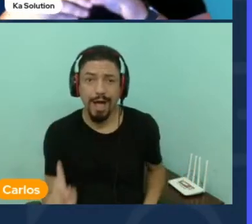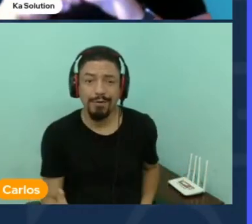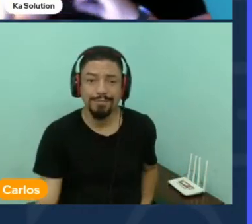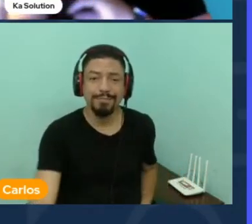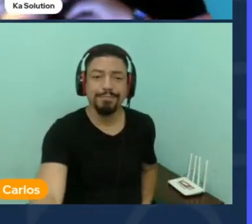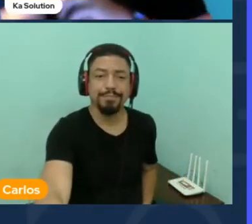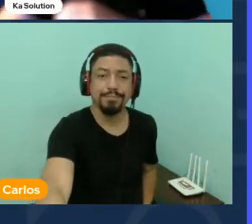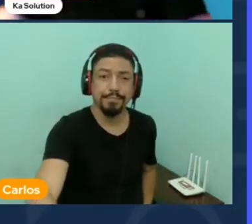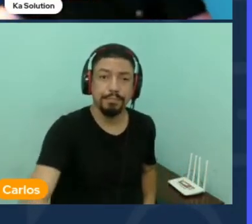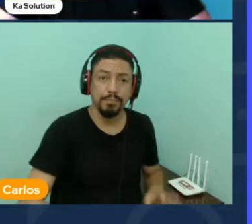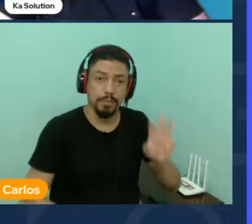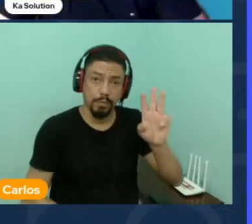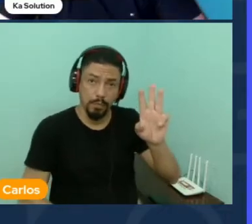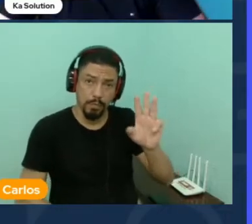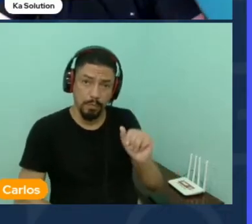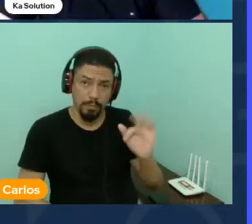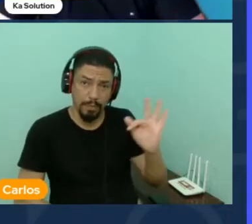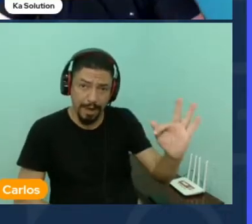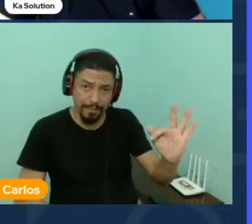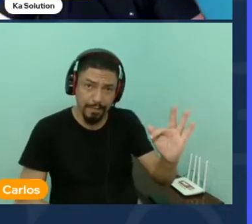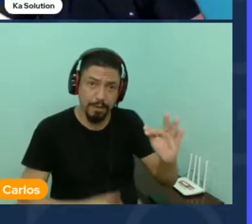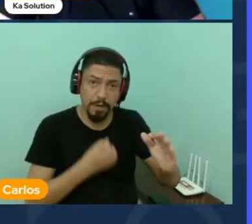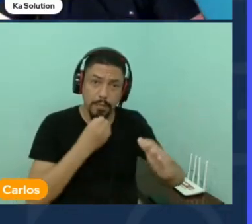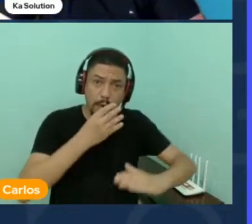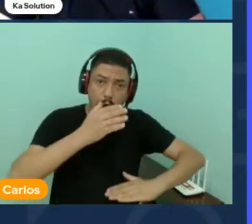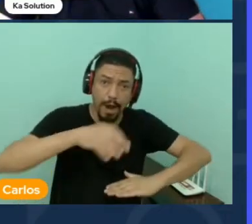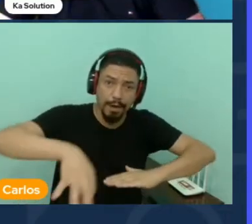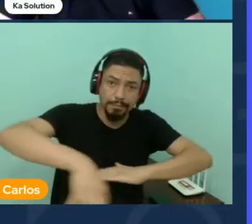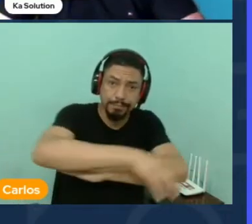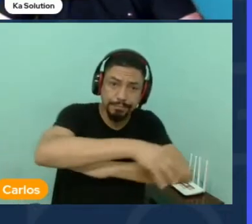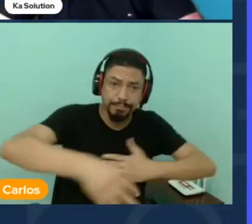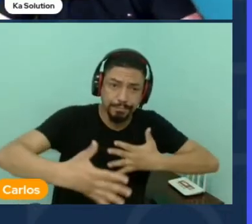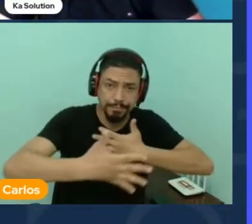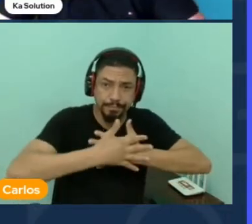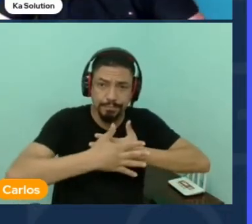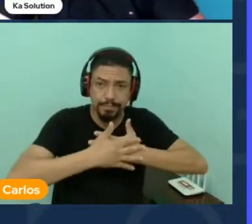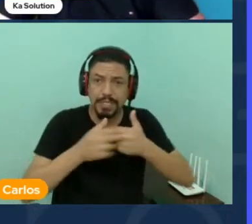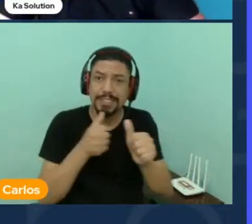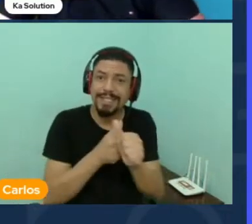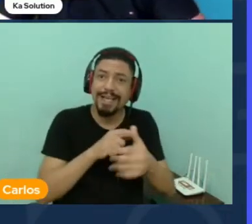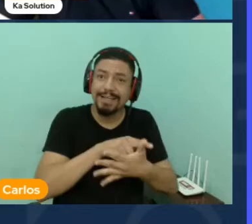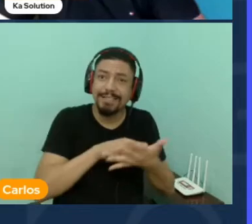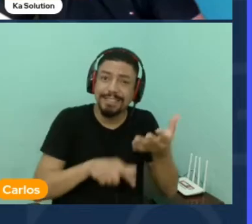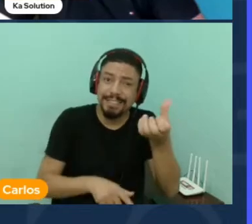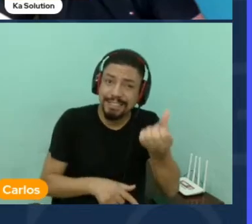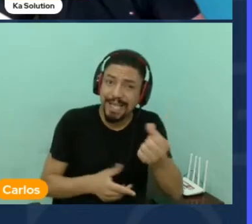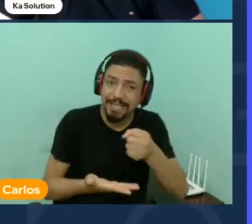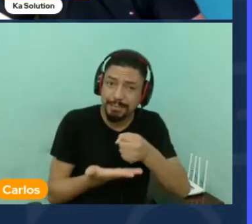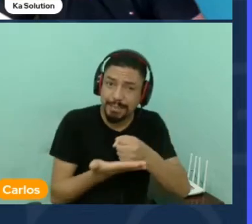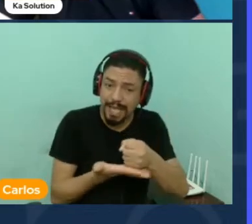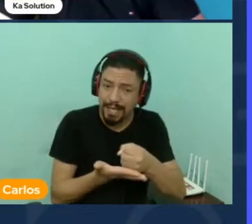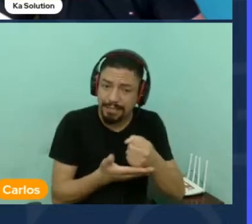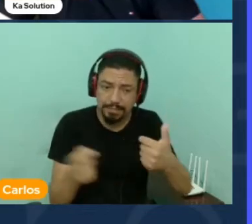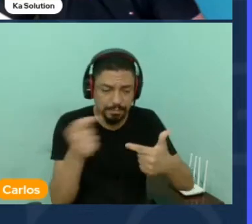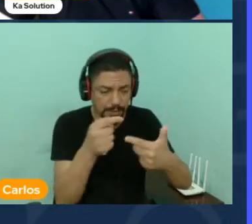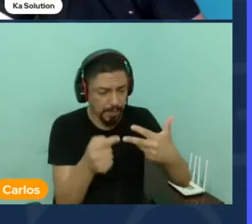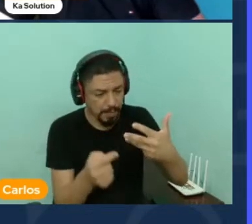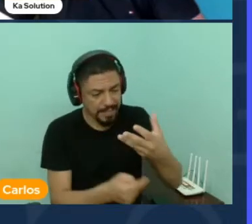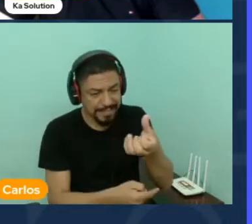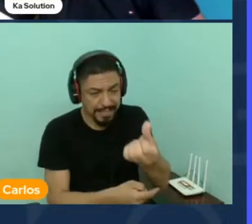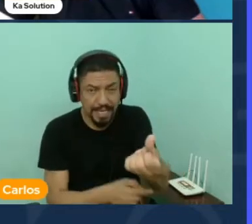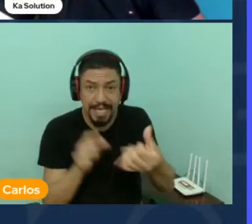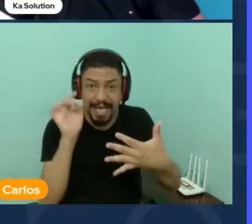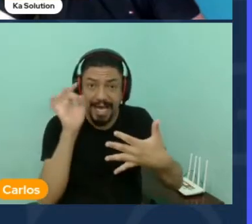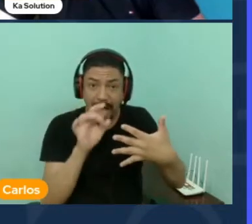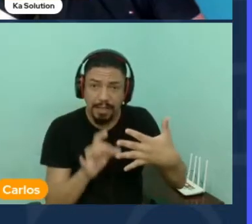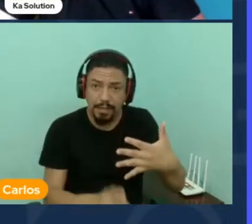O Well Architect Framework vai trabalhar em cima de 6 pilares. E para cada um desses pilares, ele